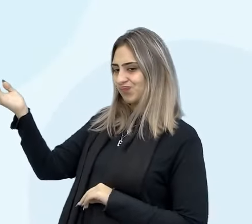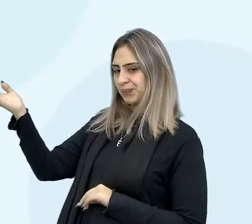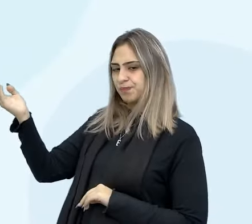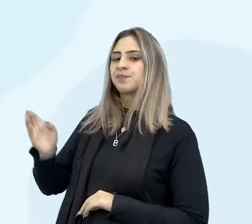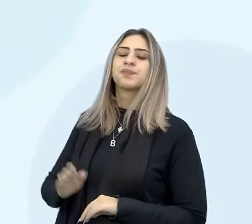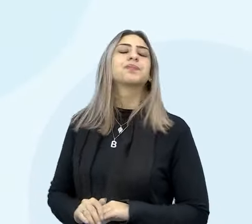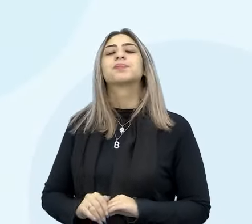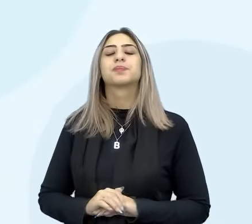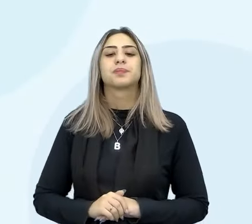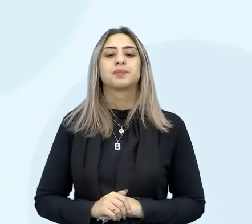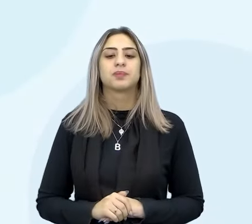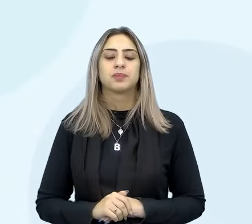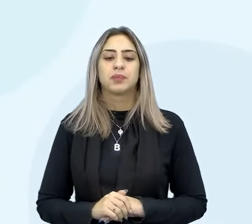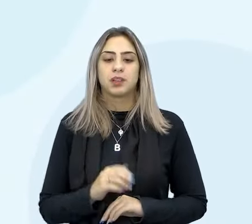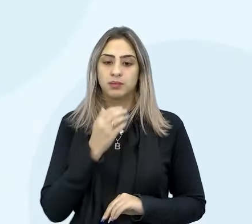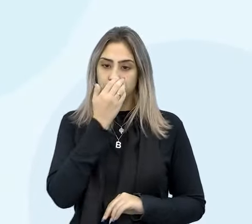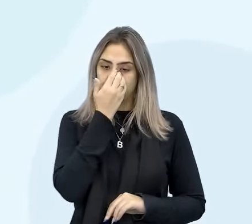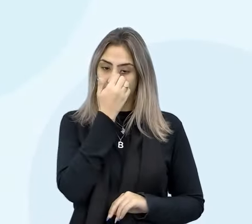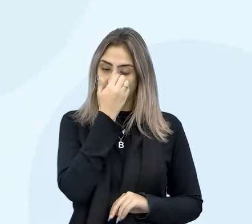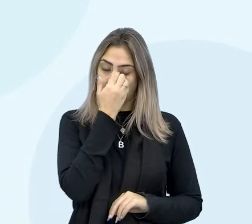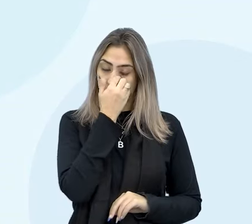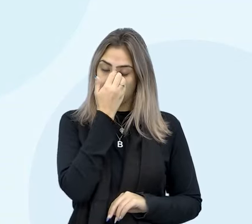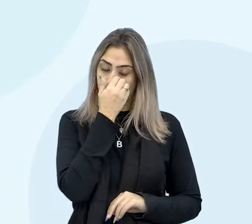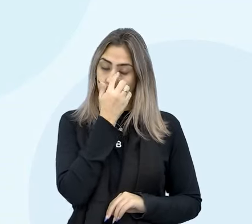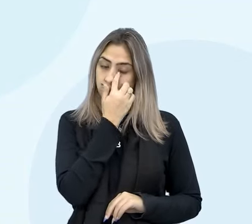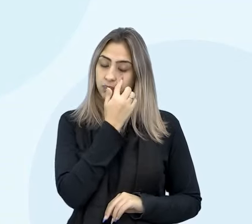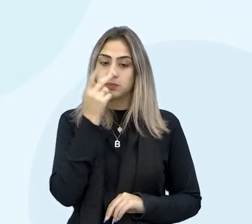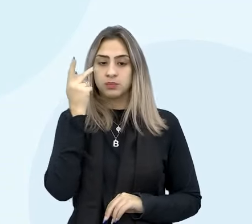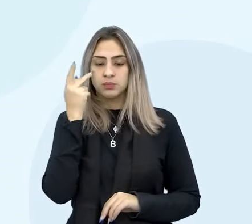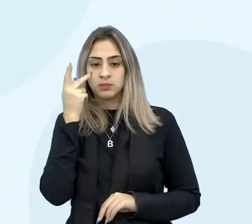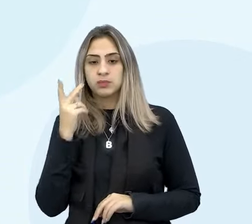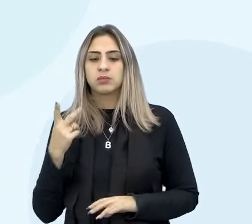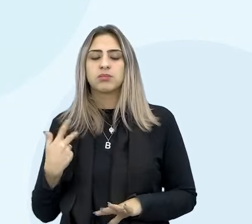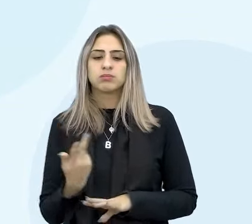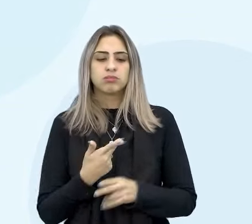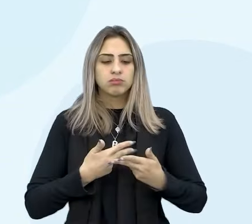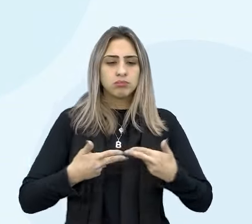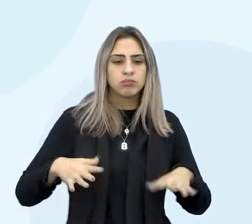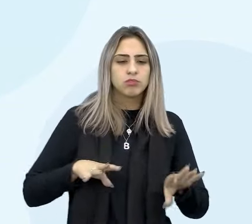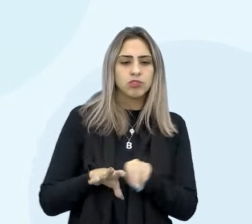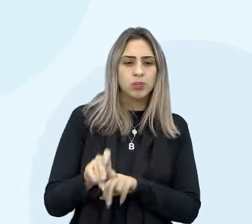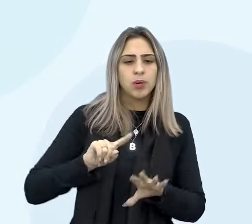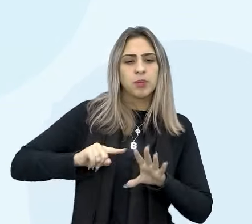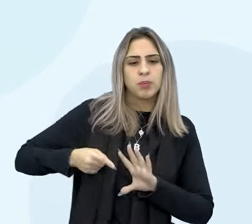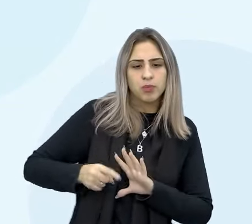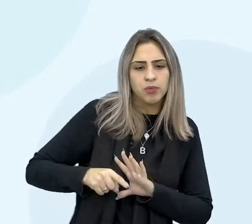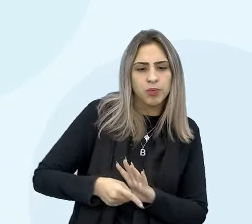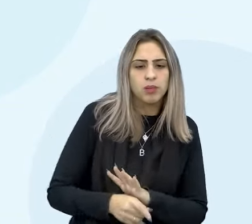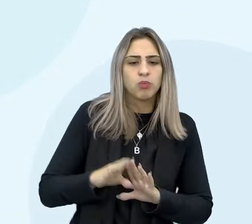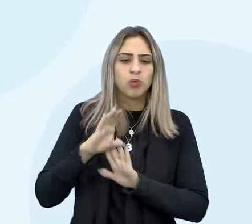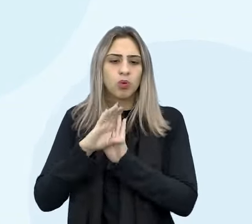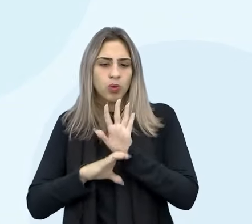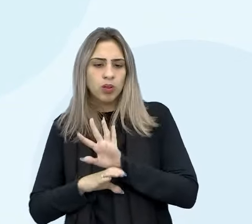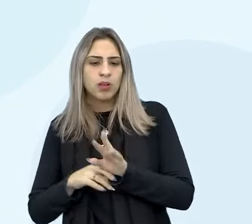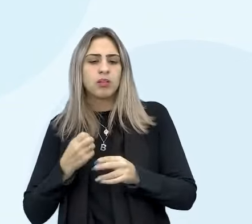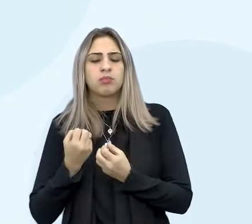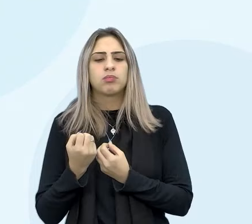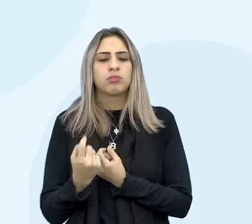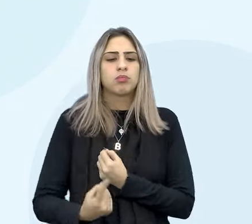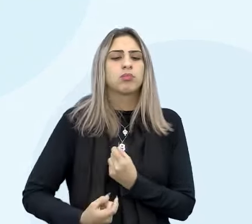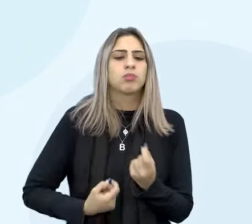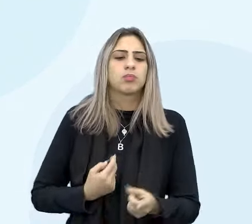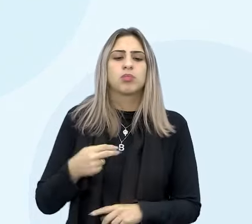frisar, né, o Novo Ensino Médio de São Paulo, os itinerários formativos, né, o aprofundamento curricular, algumas unidades